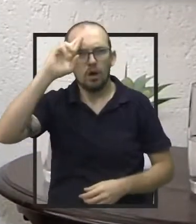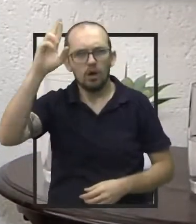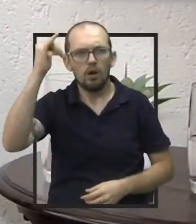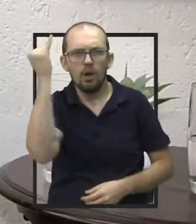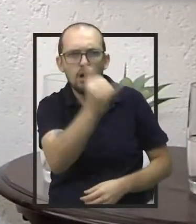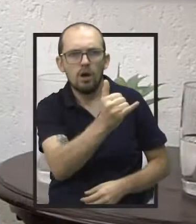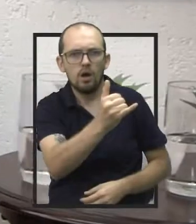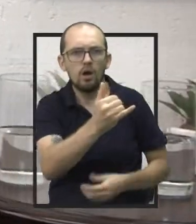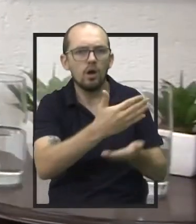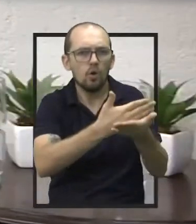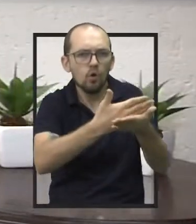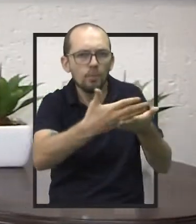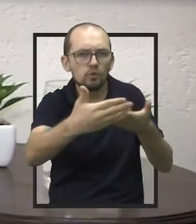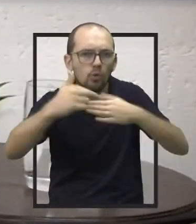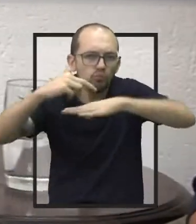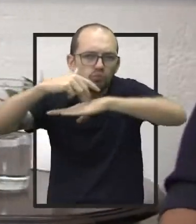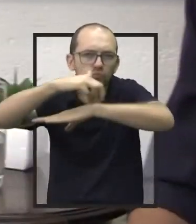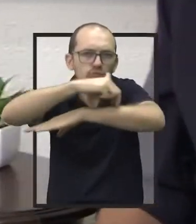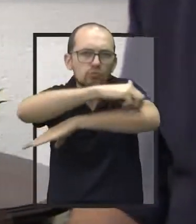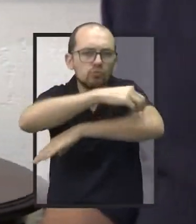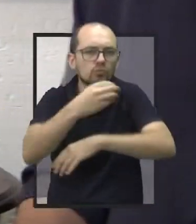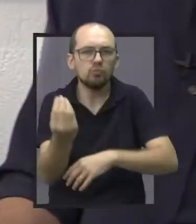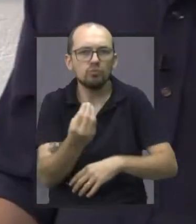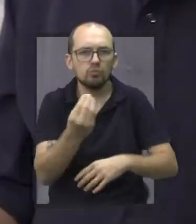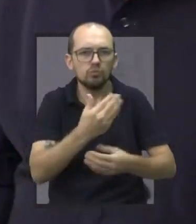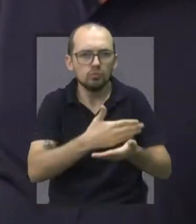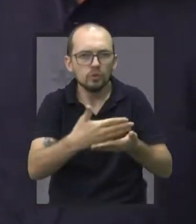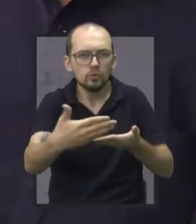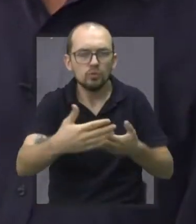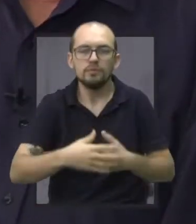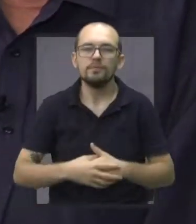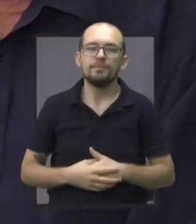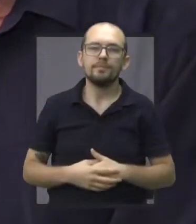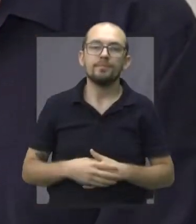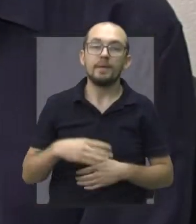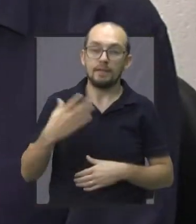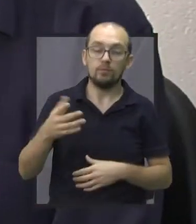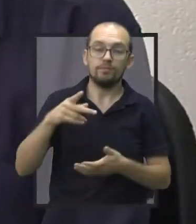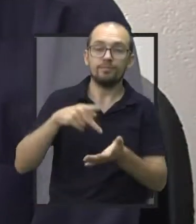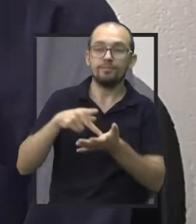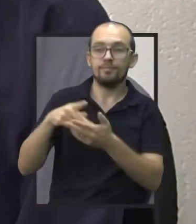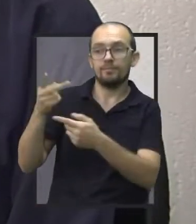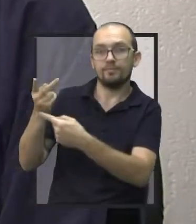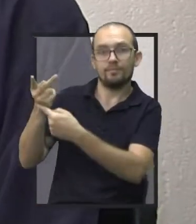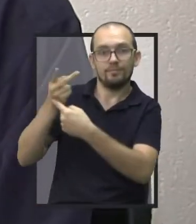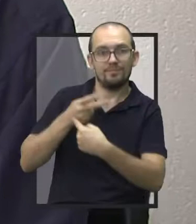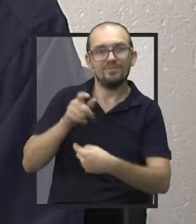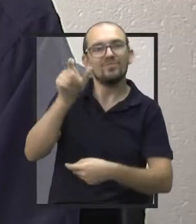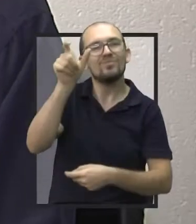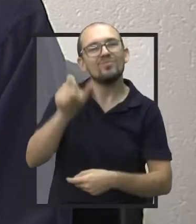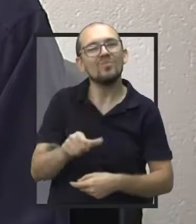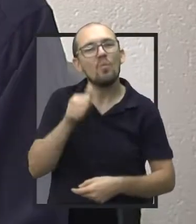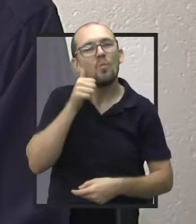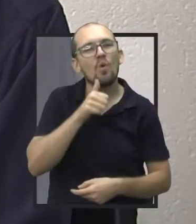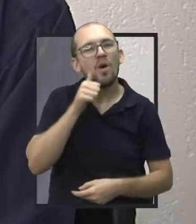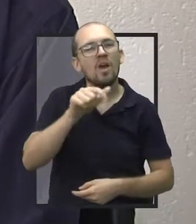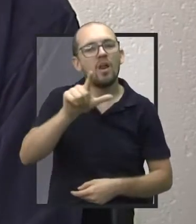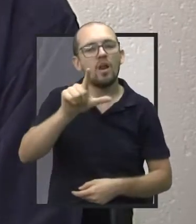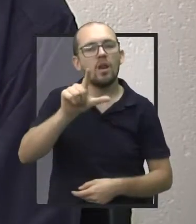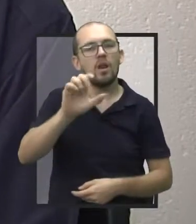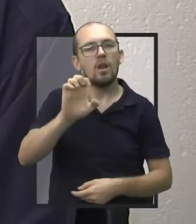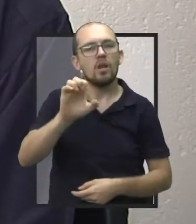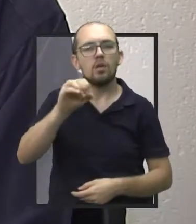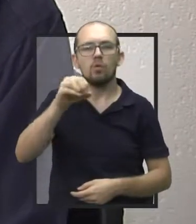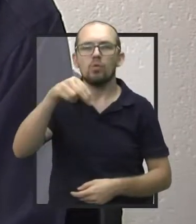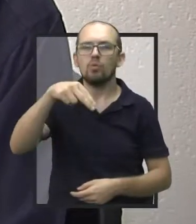começar é na verdade eu fui procurado aqui meu gabinete é pela senhora dona leonilda a senhora é muito